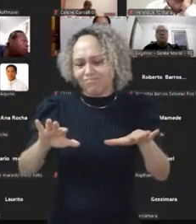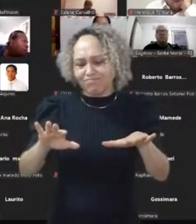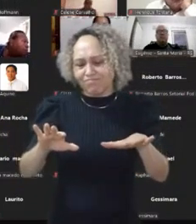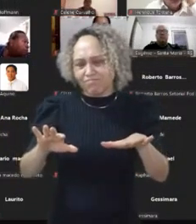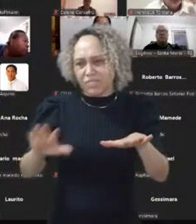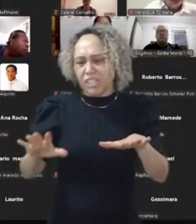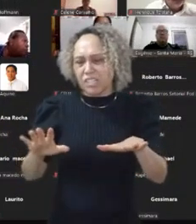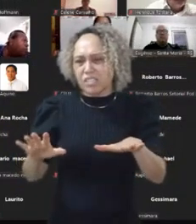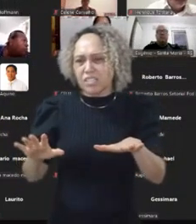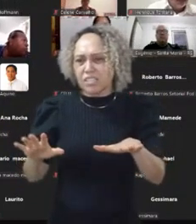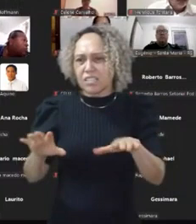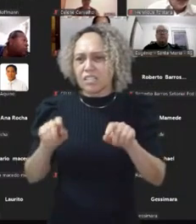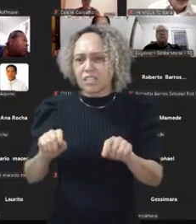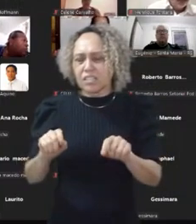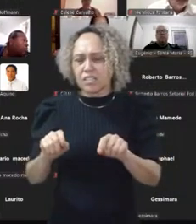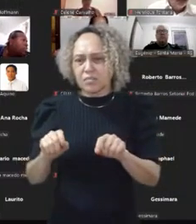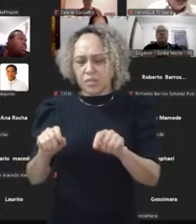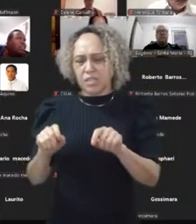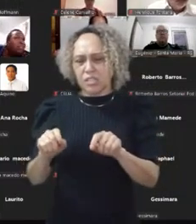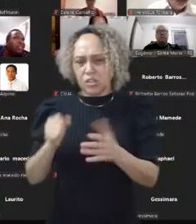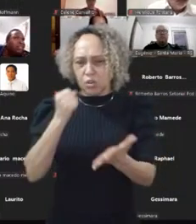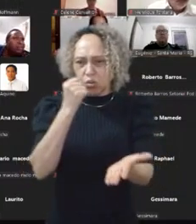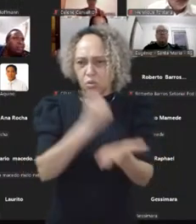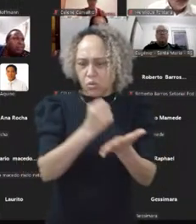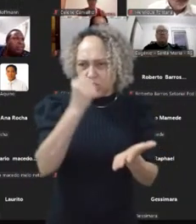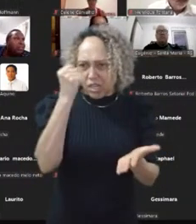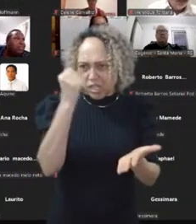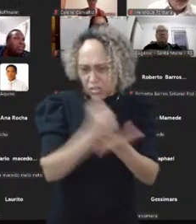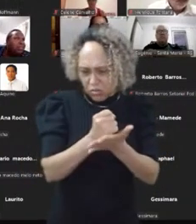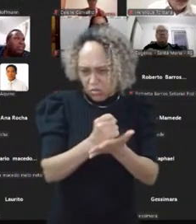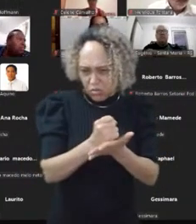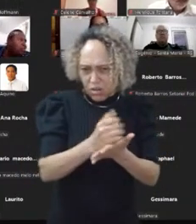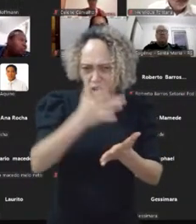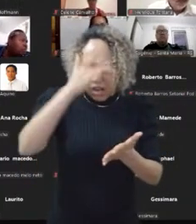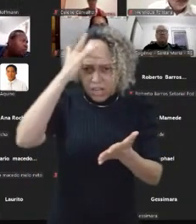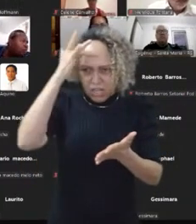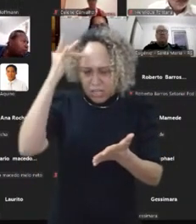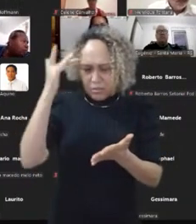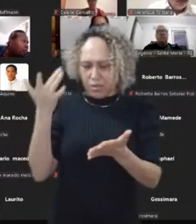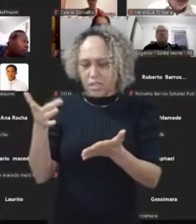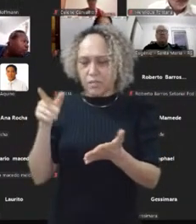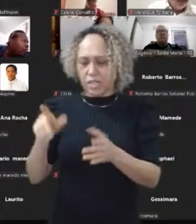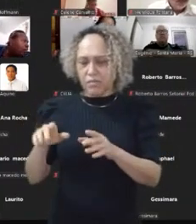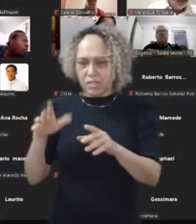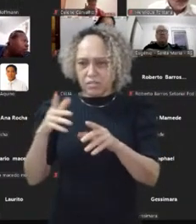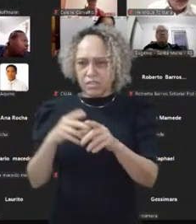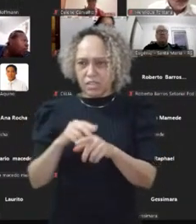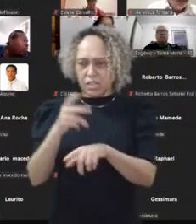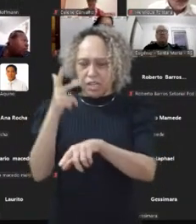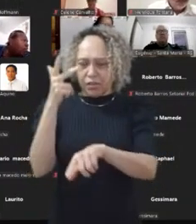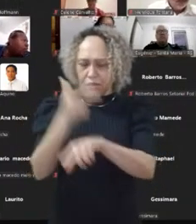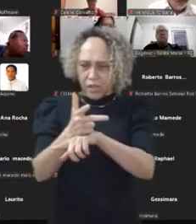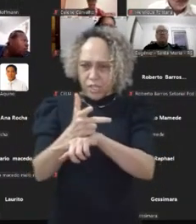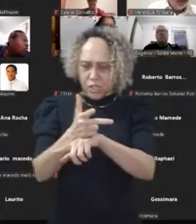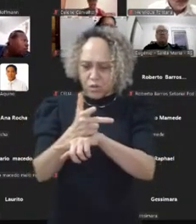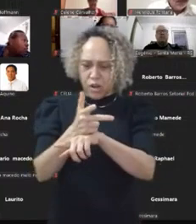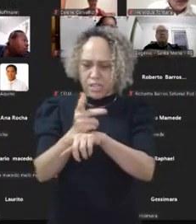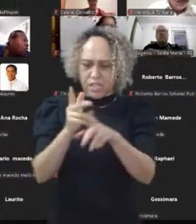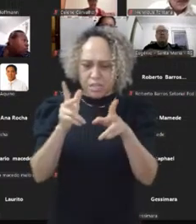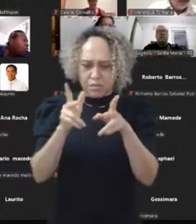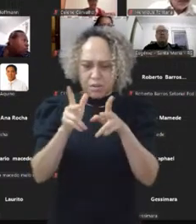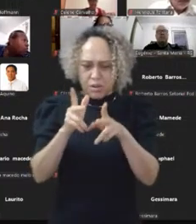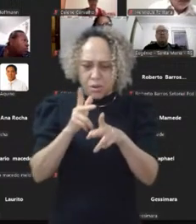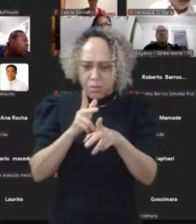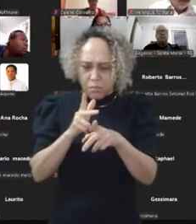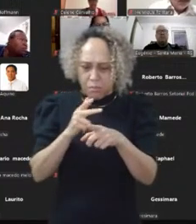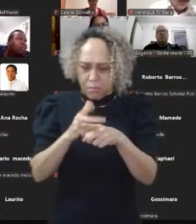Ele simplesmente terceirizou e eh essa forma de produzir conteúdo de novo pode-se falar nesse hiper relacional E aí